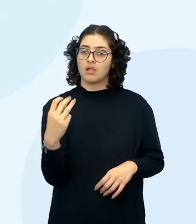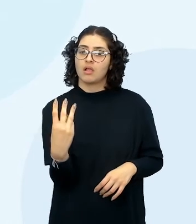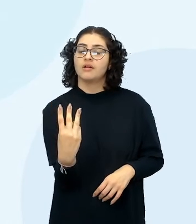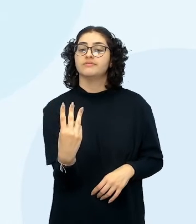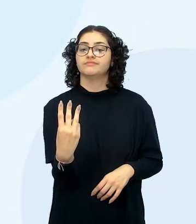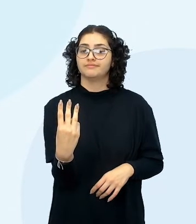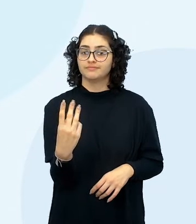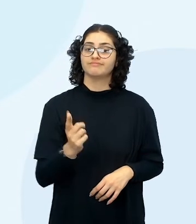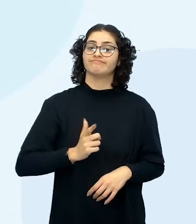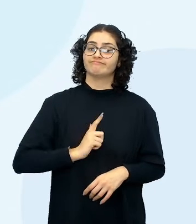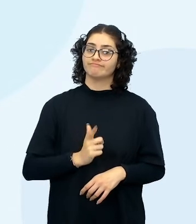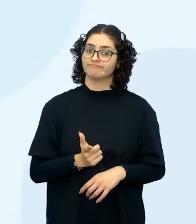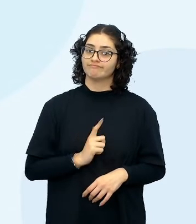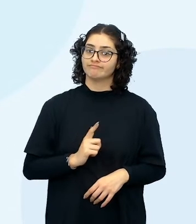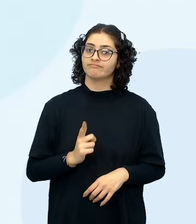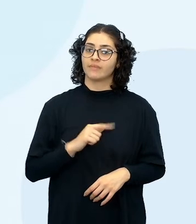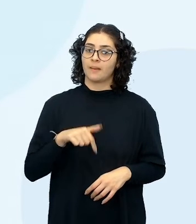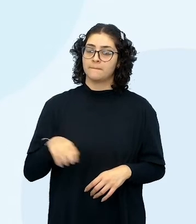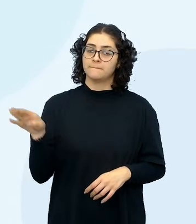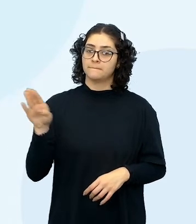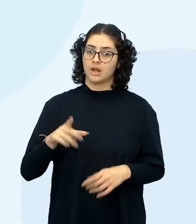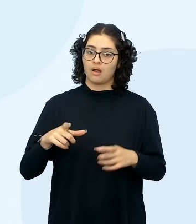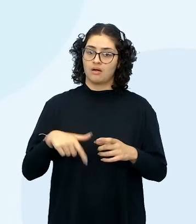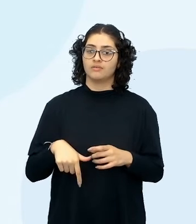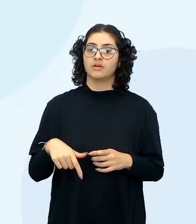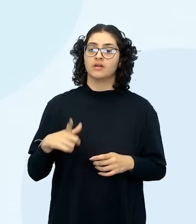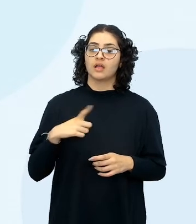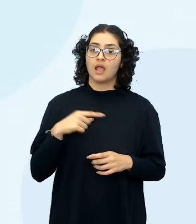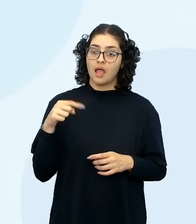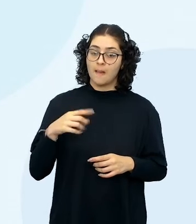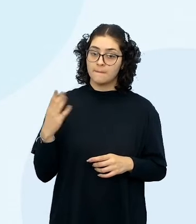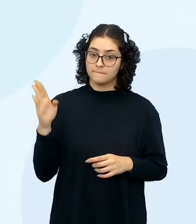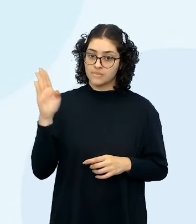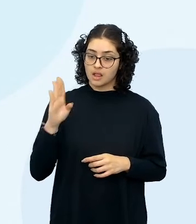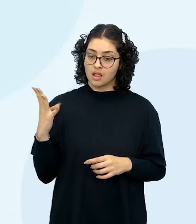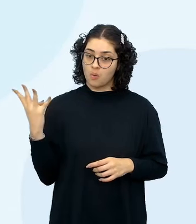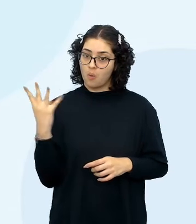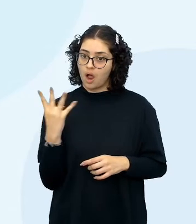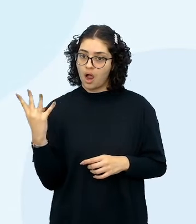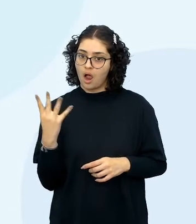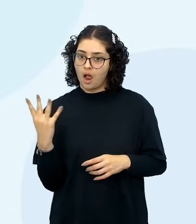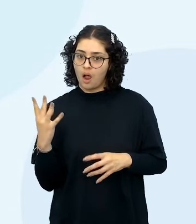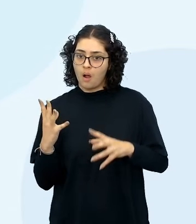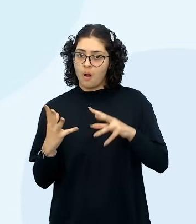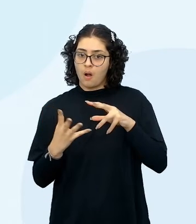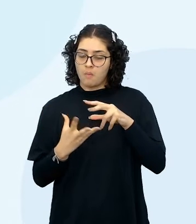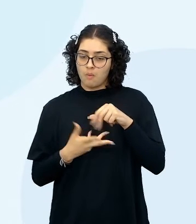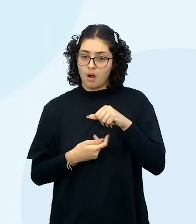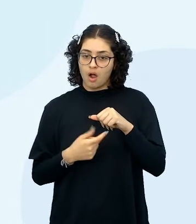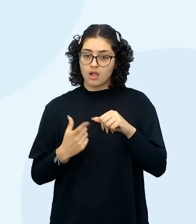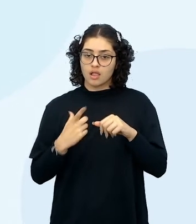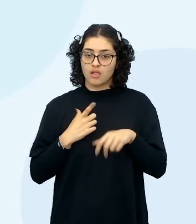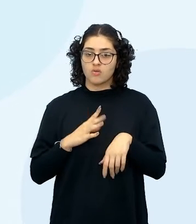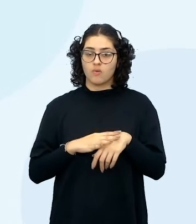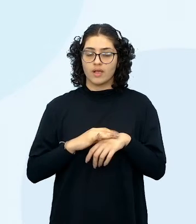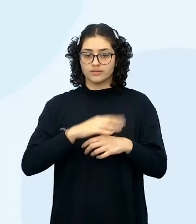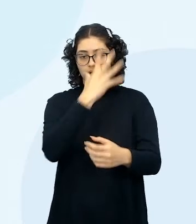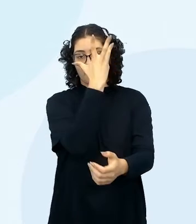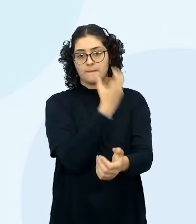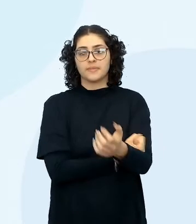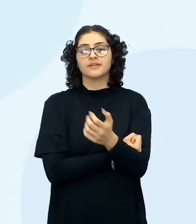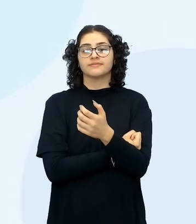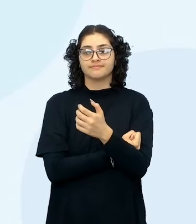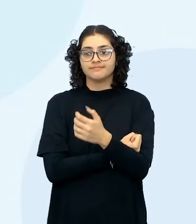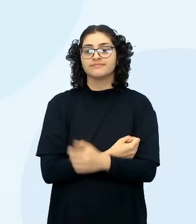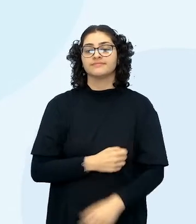12.983 casos, sendo que o Brasil é a 4ª maior população mundial em casos de hemofilia. Ou